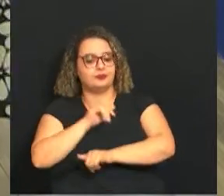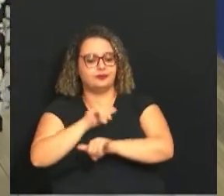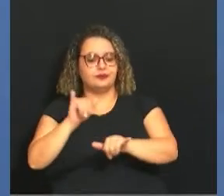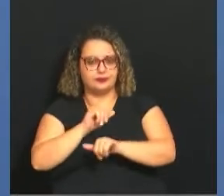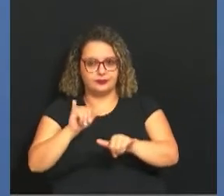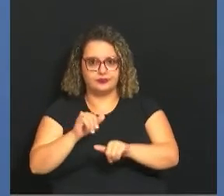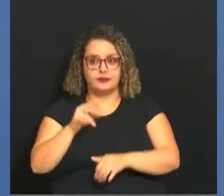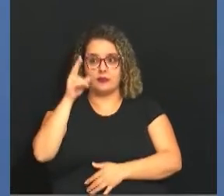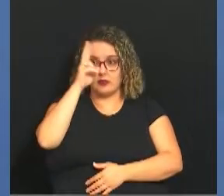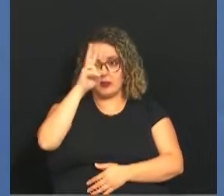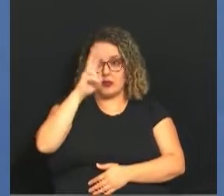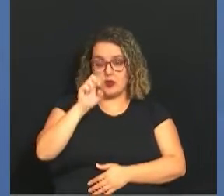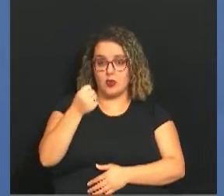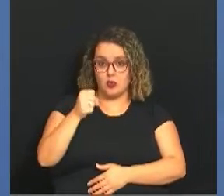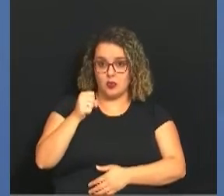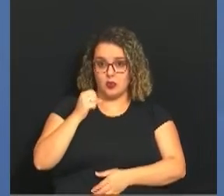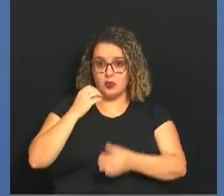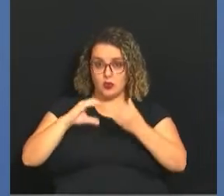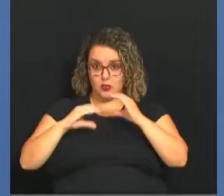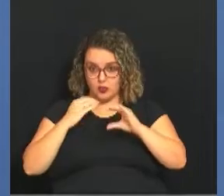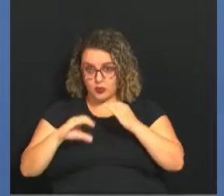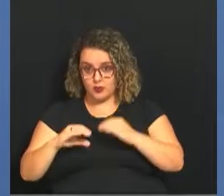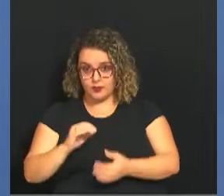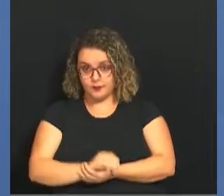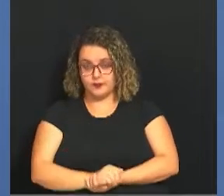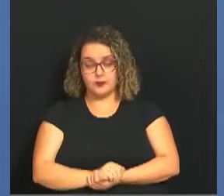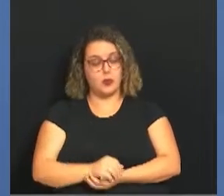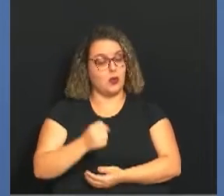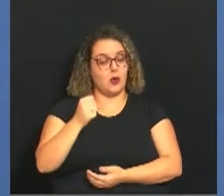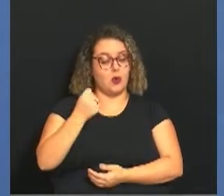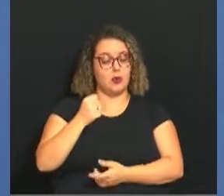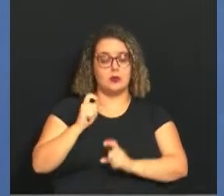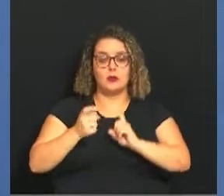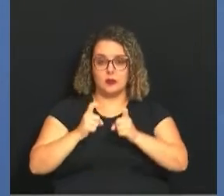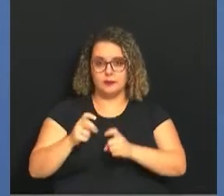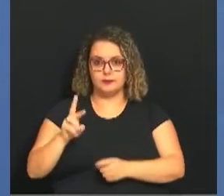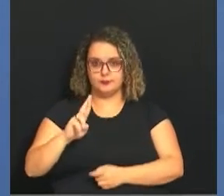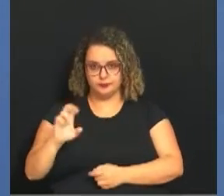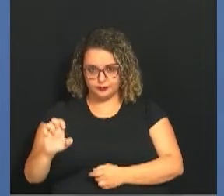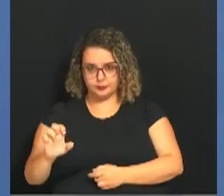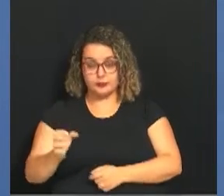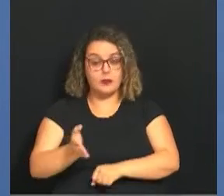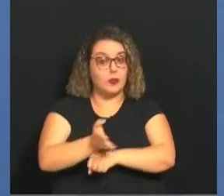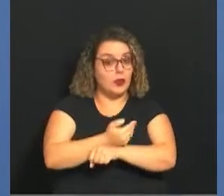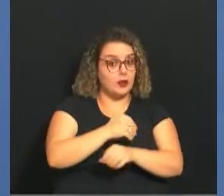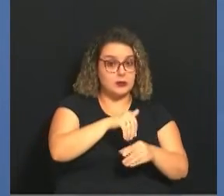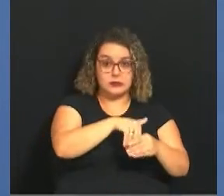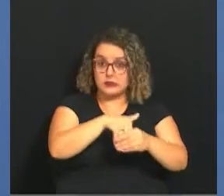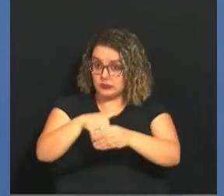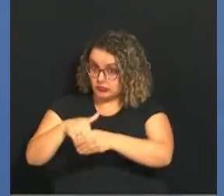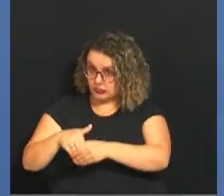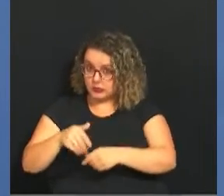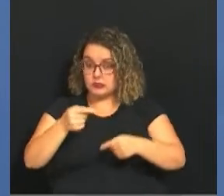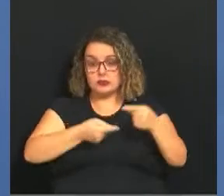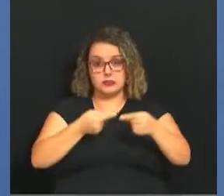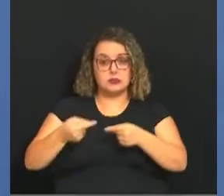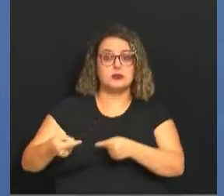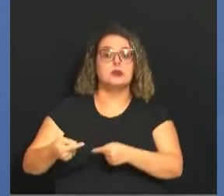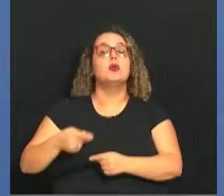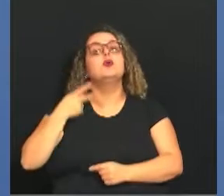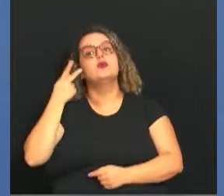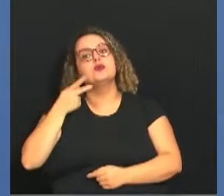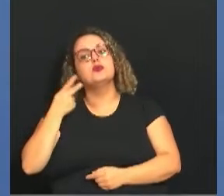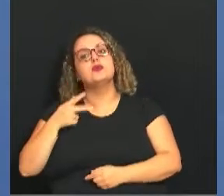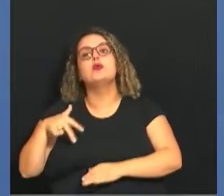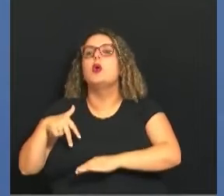lembra que a 8ª reunião extraordinária sempre tem esse primeiro momento. Antes da votação dos projetos, os vereadores podem usar a